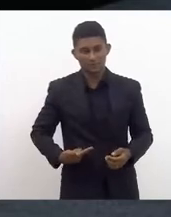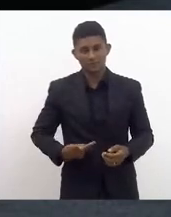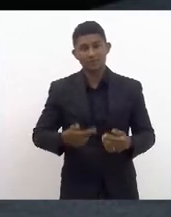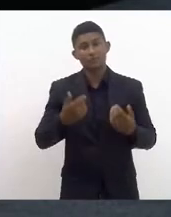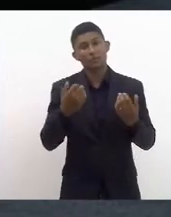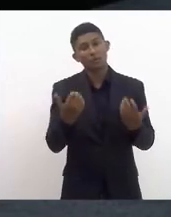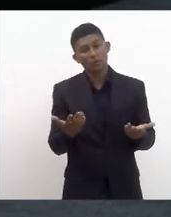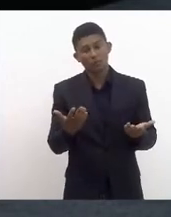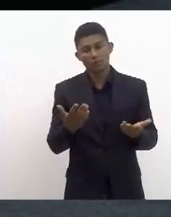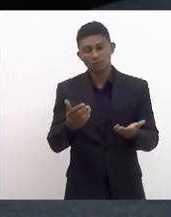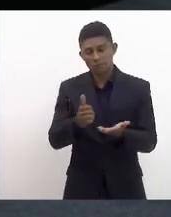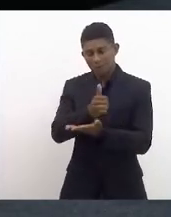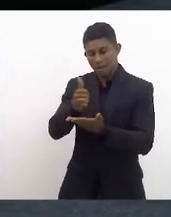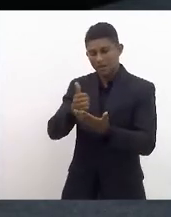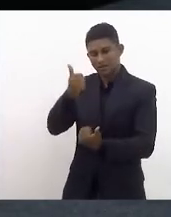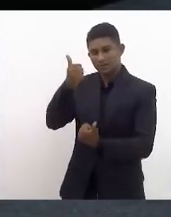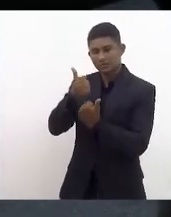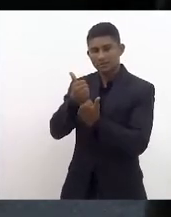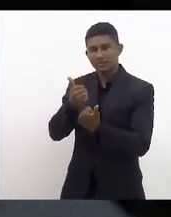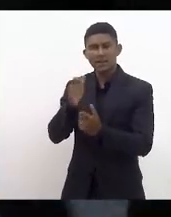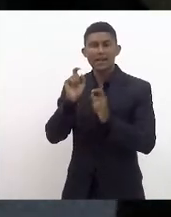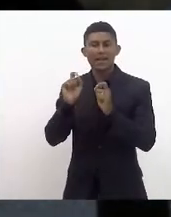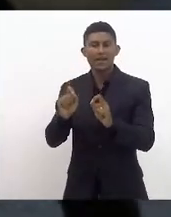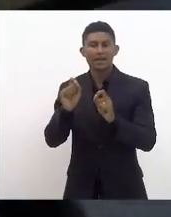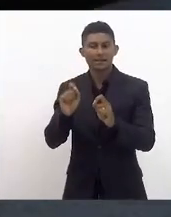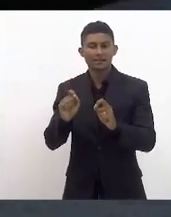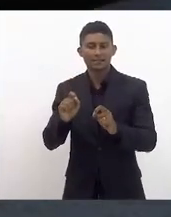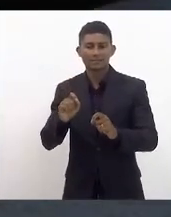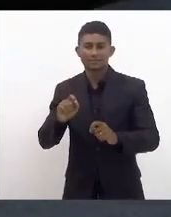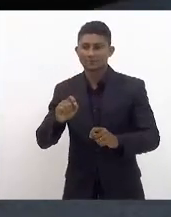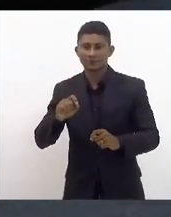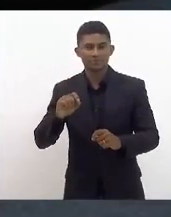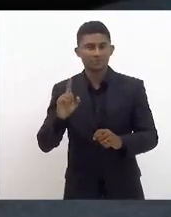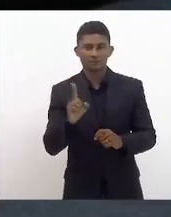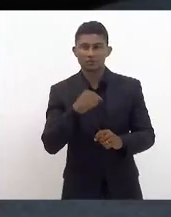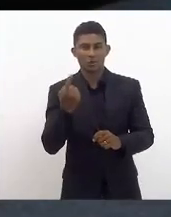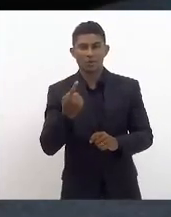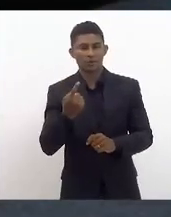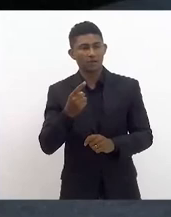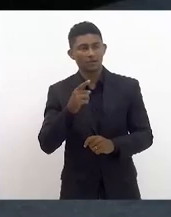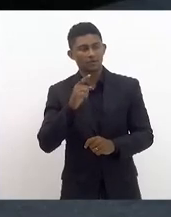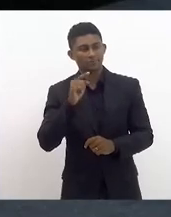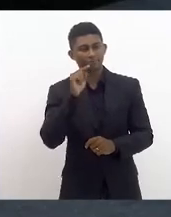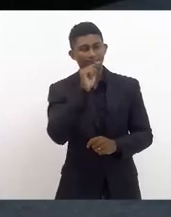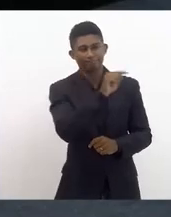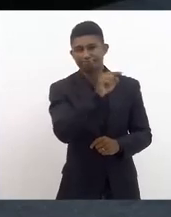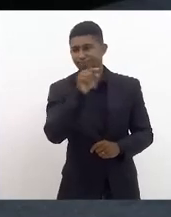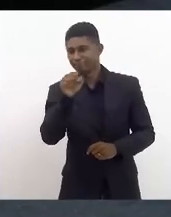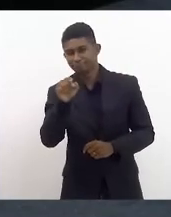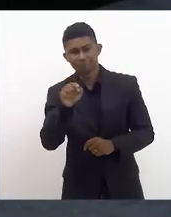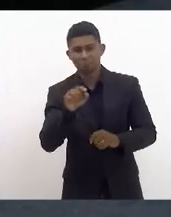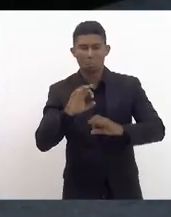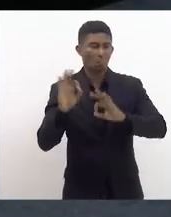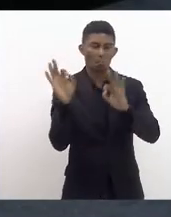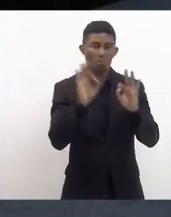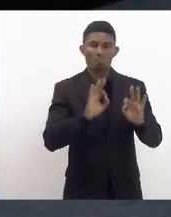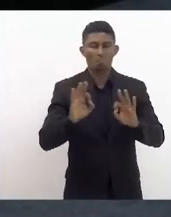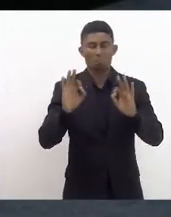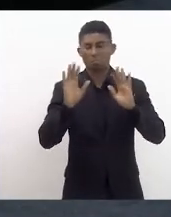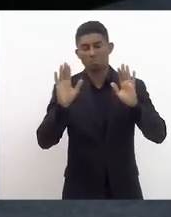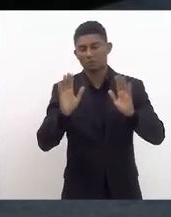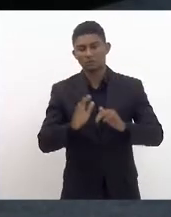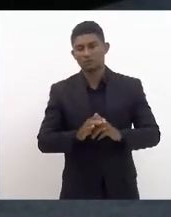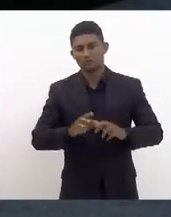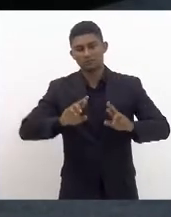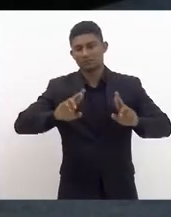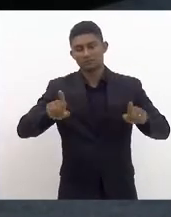parte da subbase. Nós não fazemos parte de nenhuma das duas. Então, o parecer